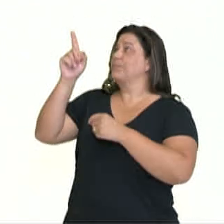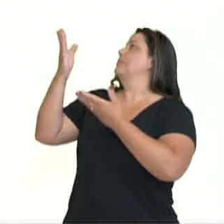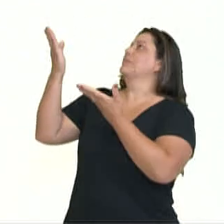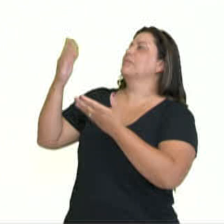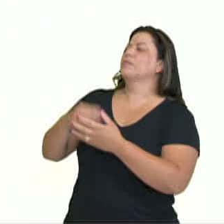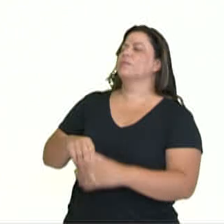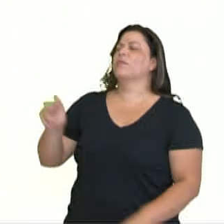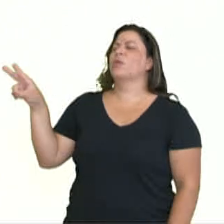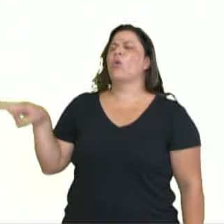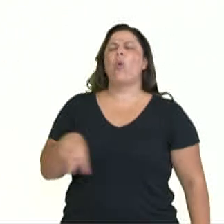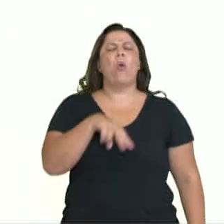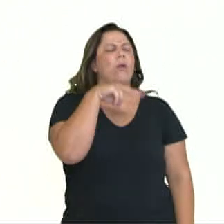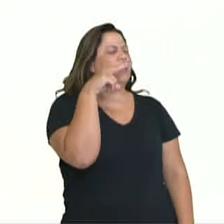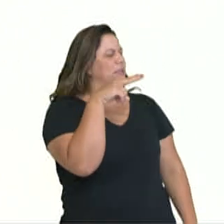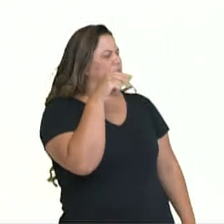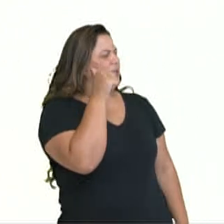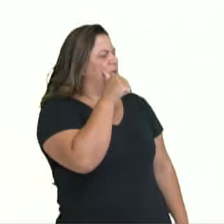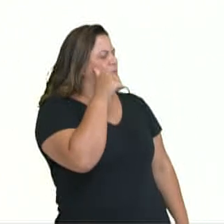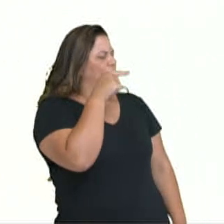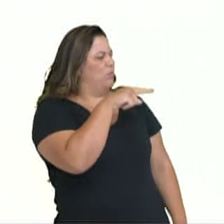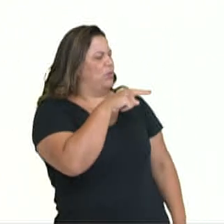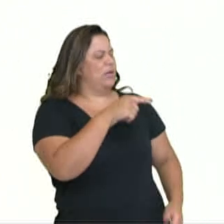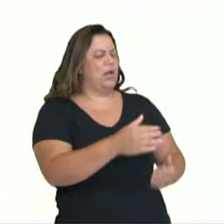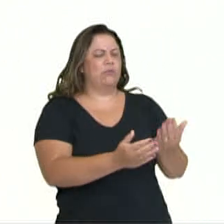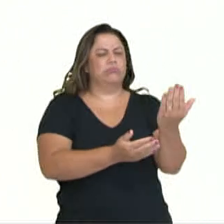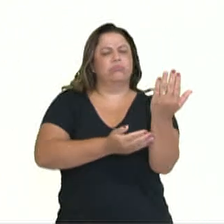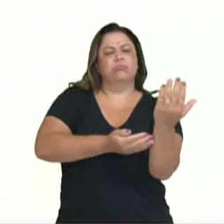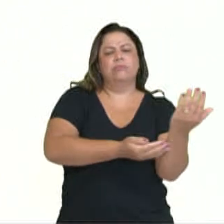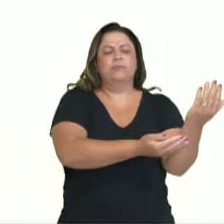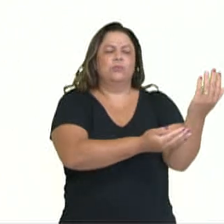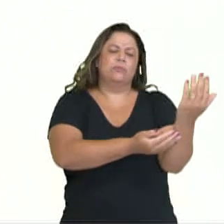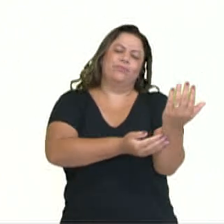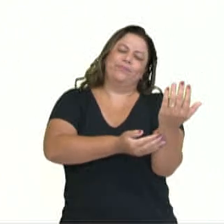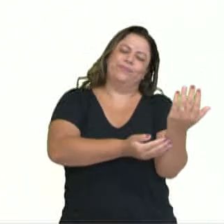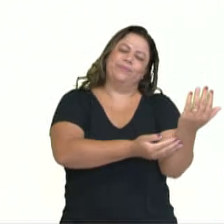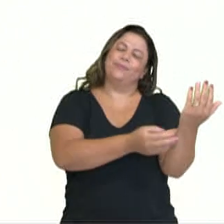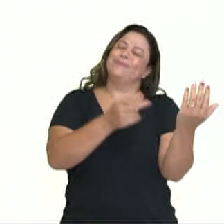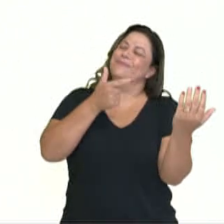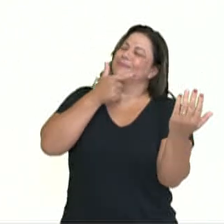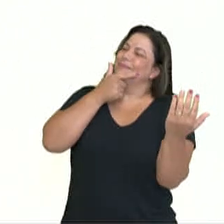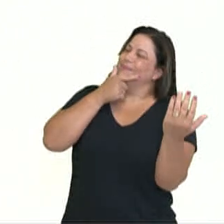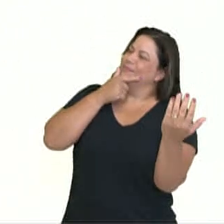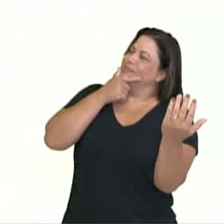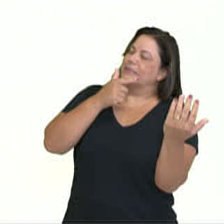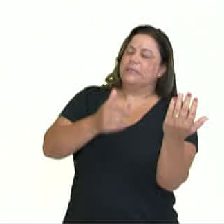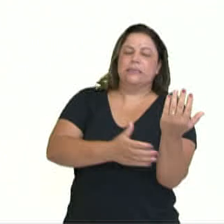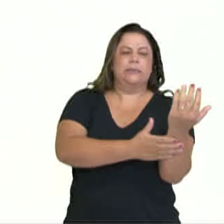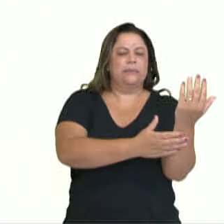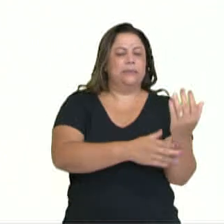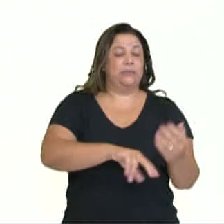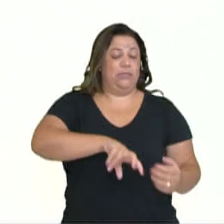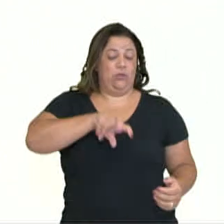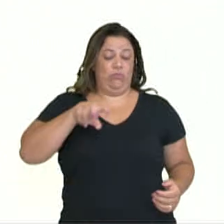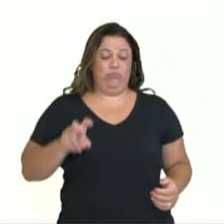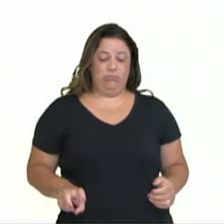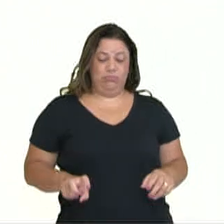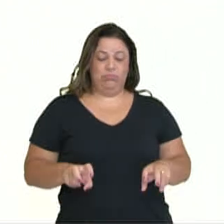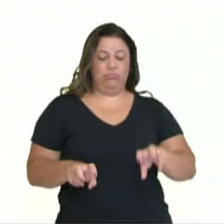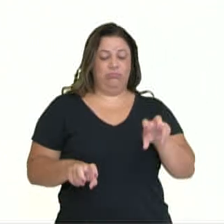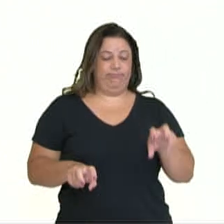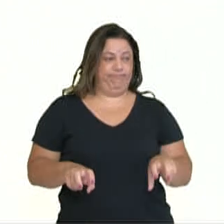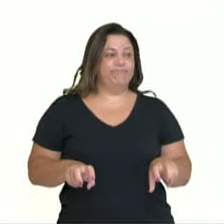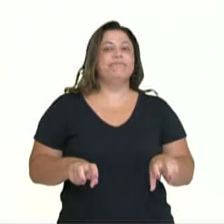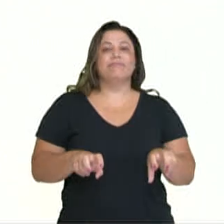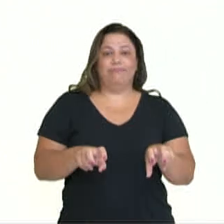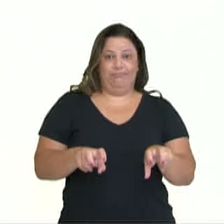que embalava a criança e me observava com um meio sorriso. Sentei-me no barco ao seu lado.